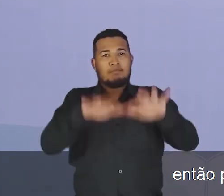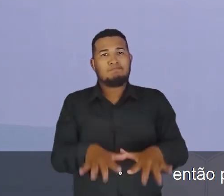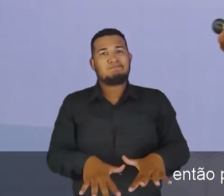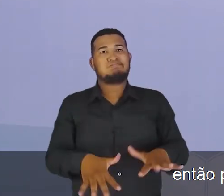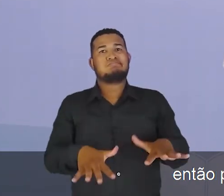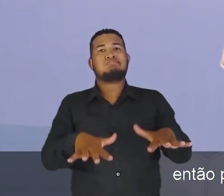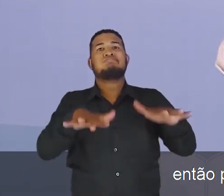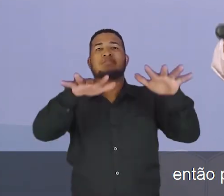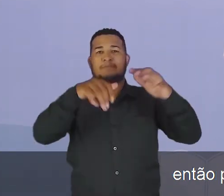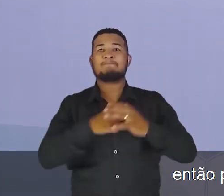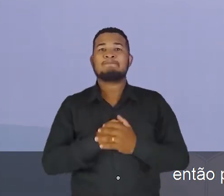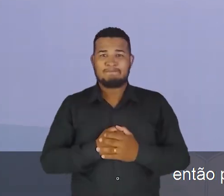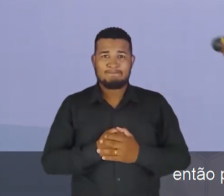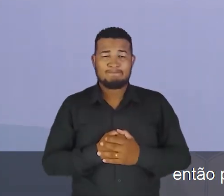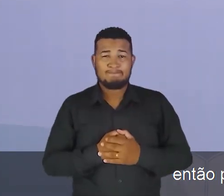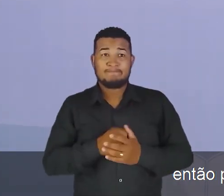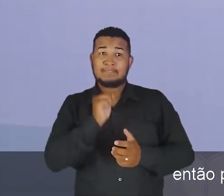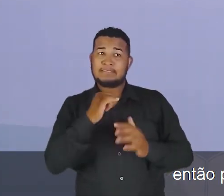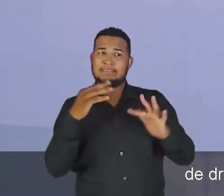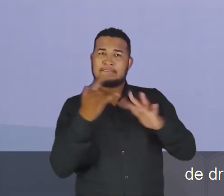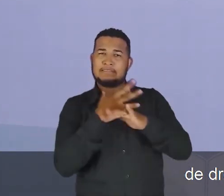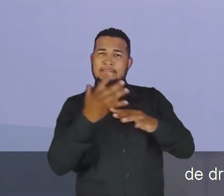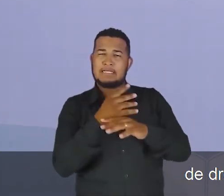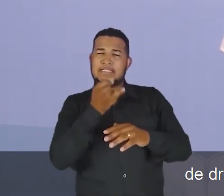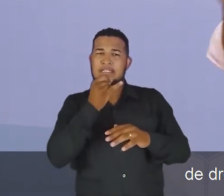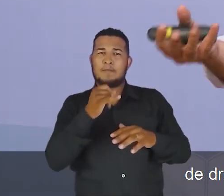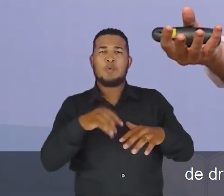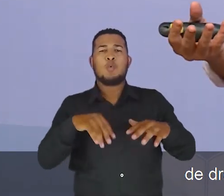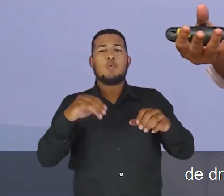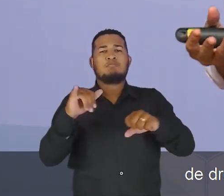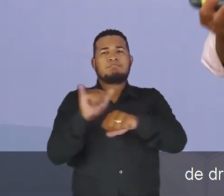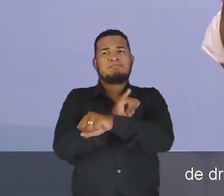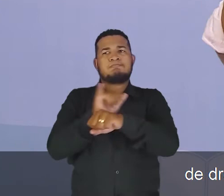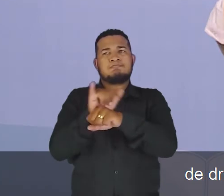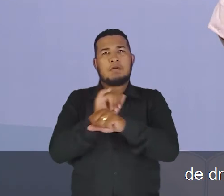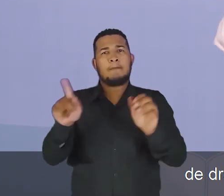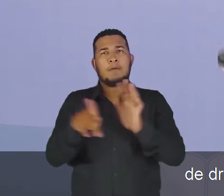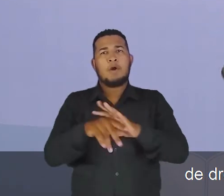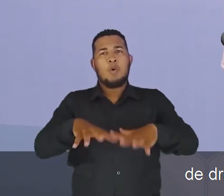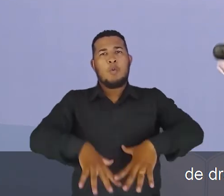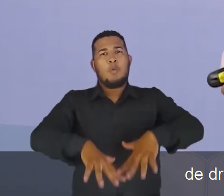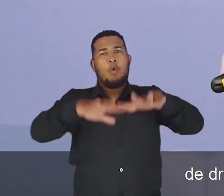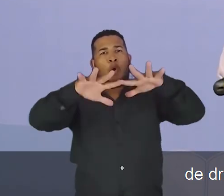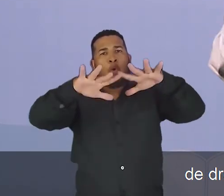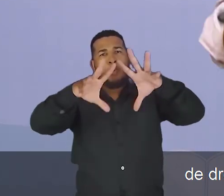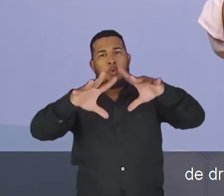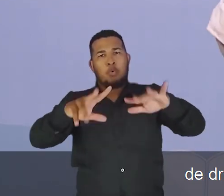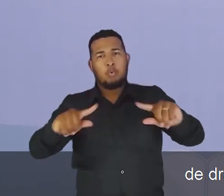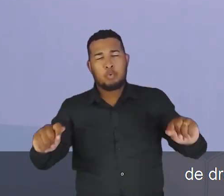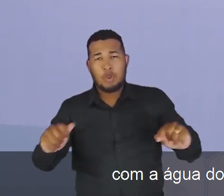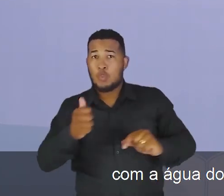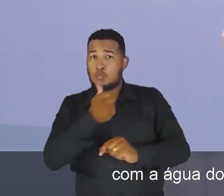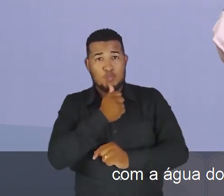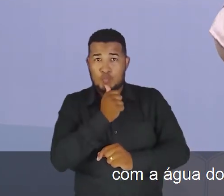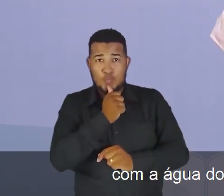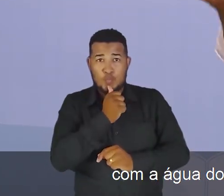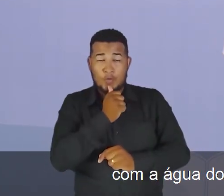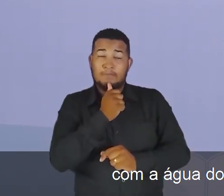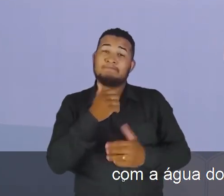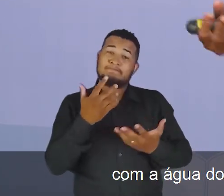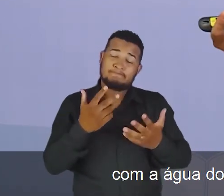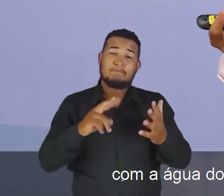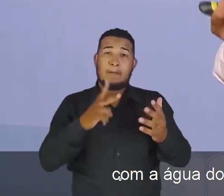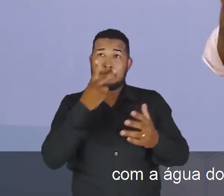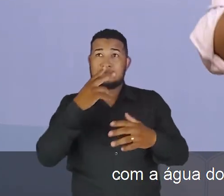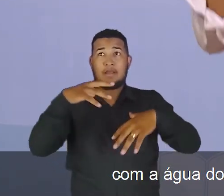Então presta atenção, quando uma cidade não tem um sistema de drenagem correto, né, a água da chuva, ela entra em contato com a